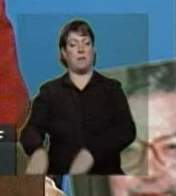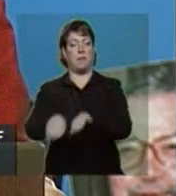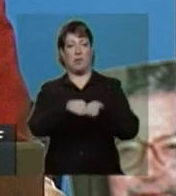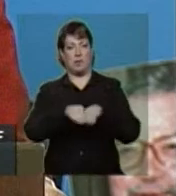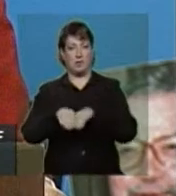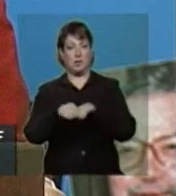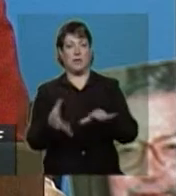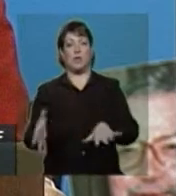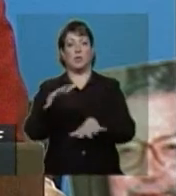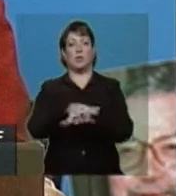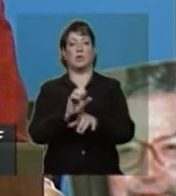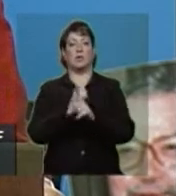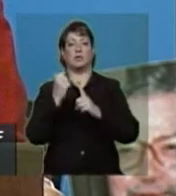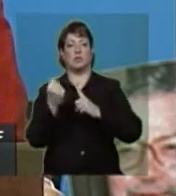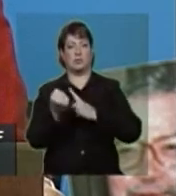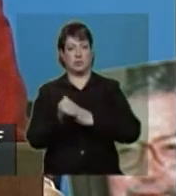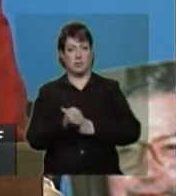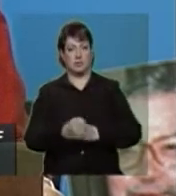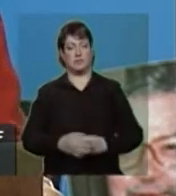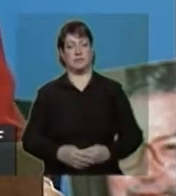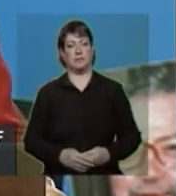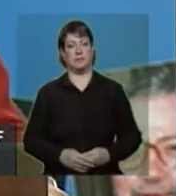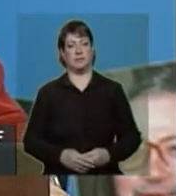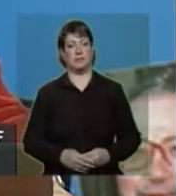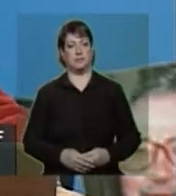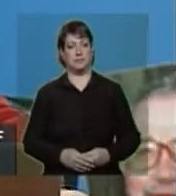e da inclusão social.